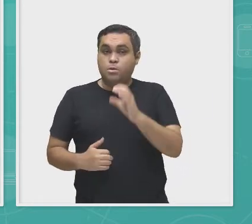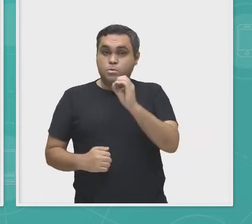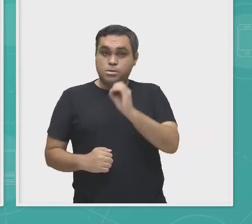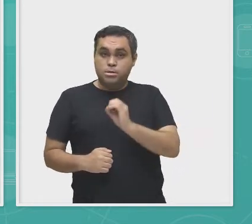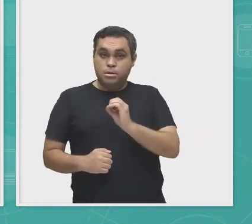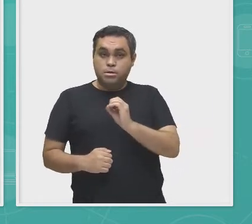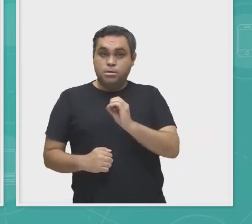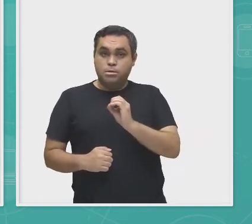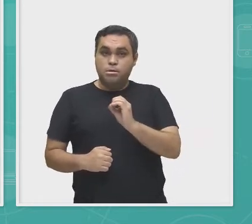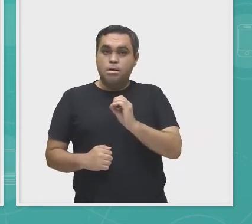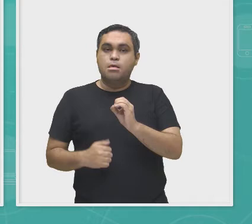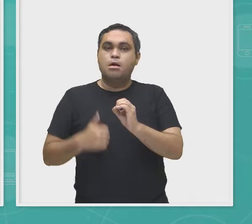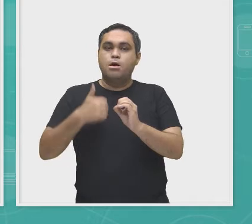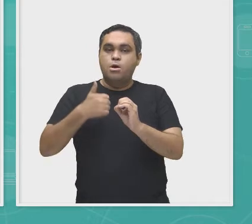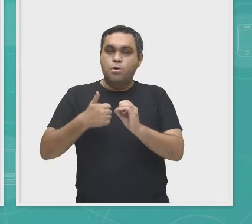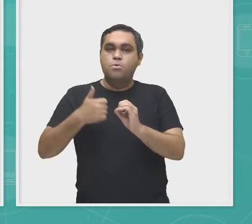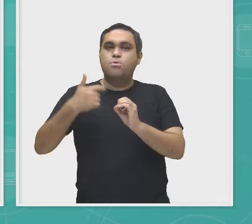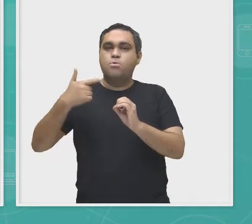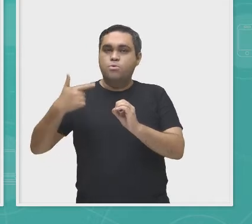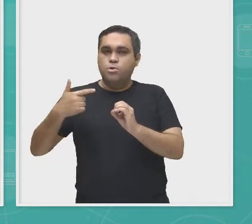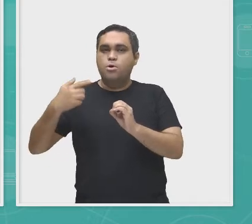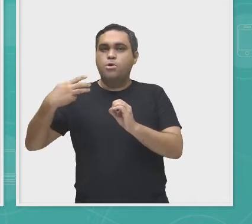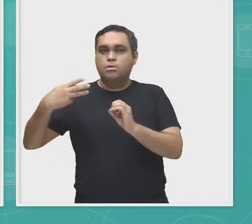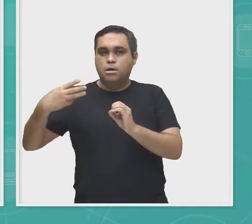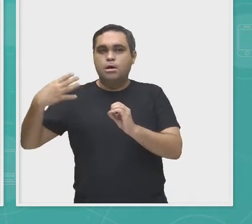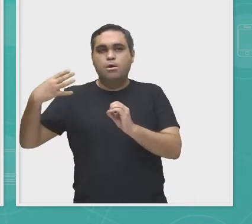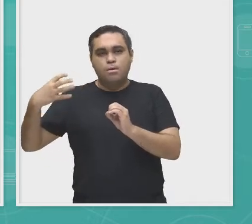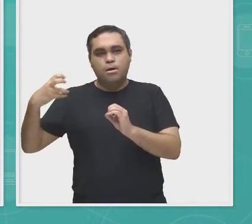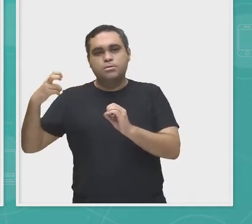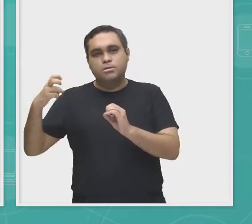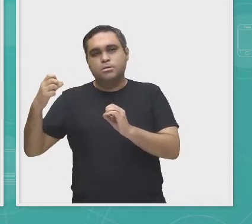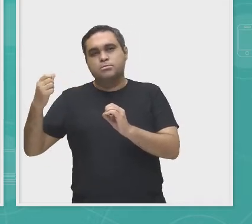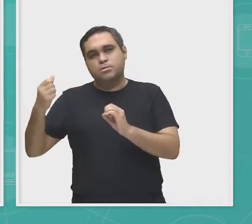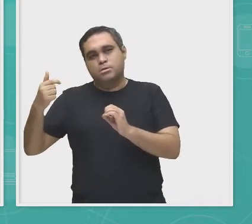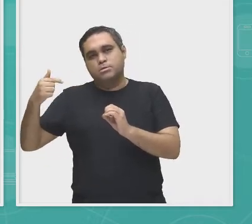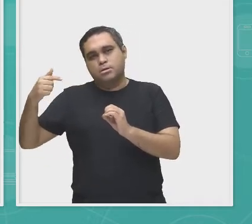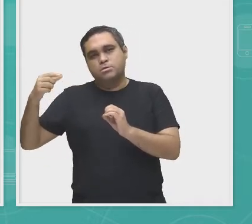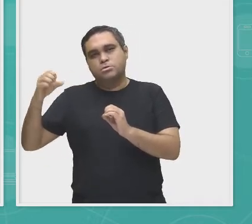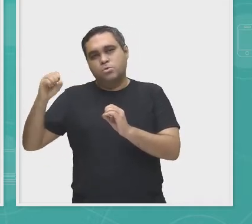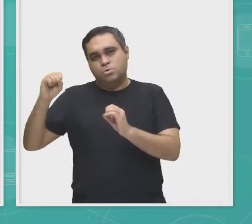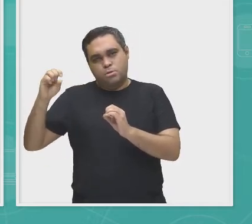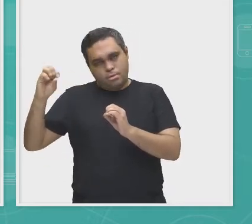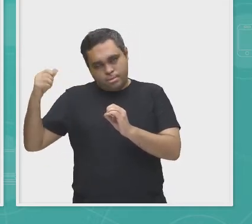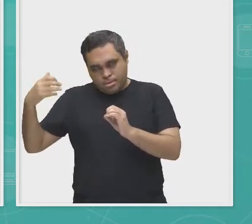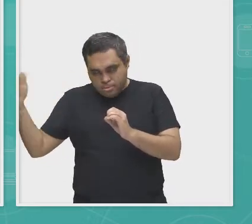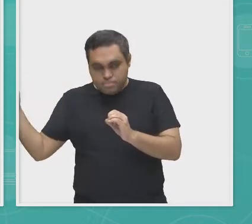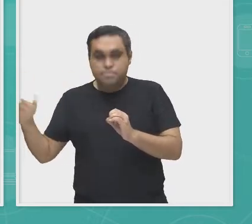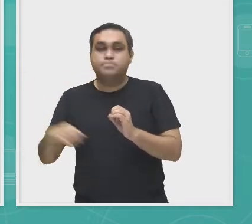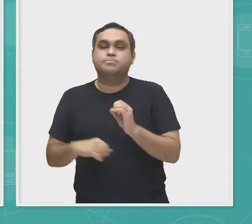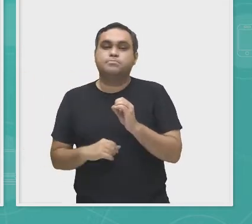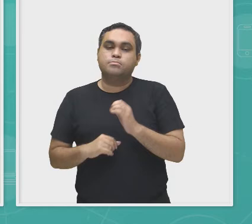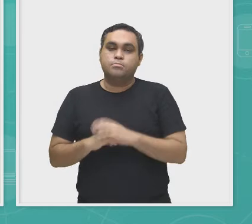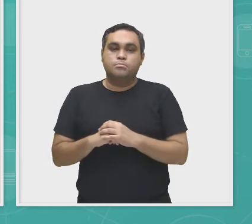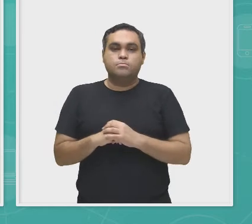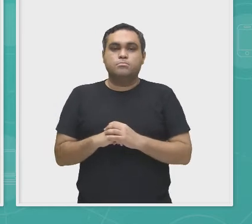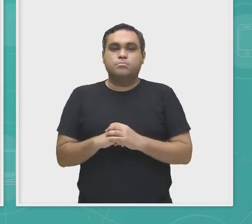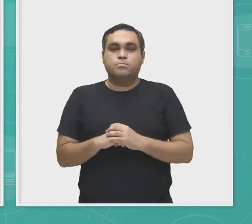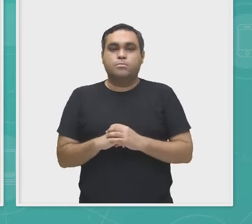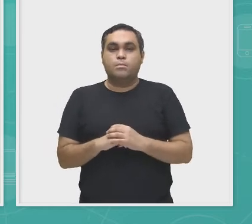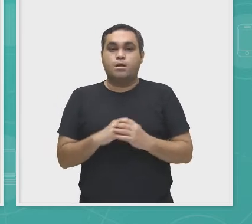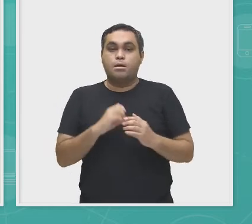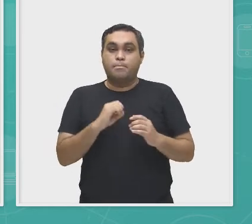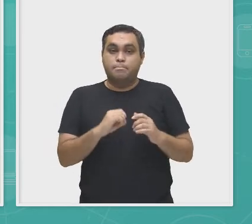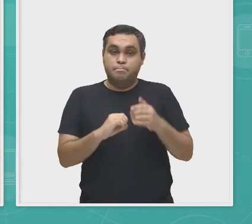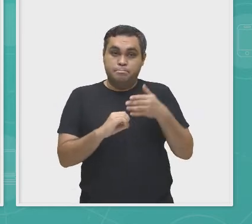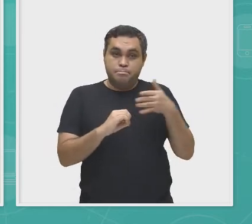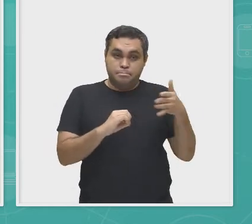né, 1, 2, 3, 4, 5, 6, 7, 8, 9, 10. E para cá